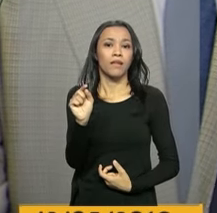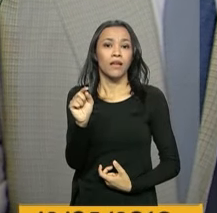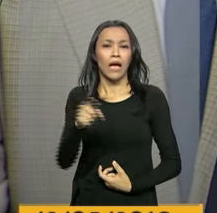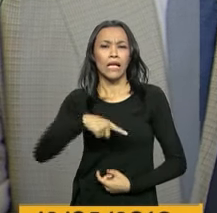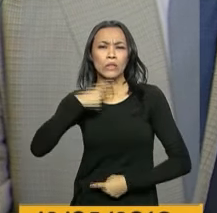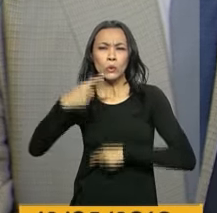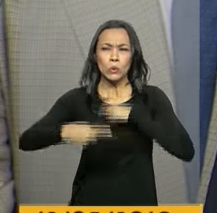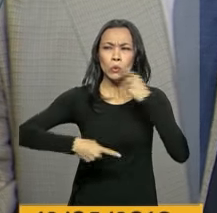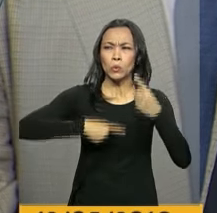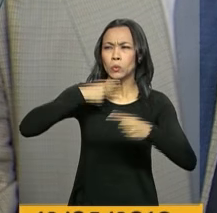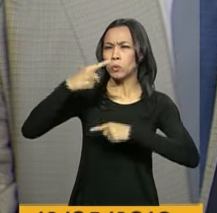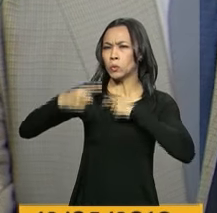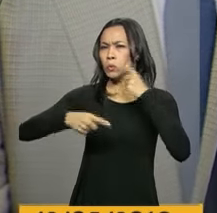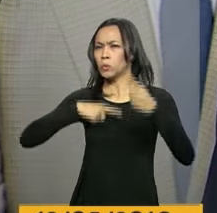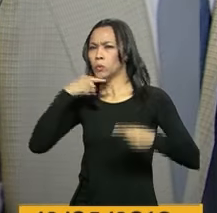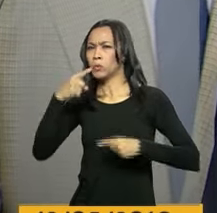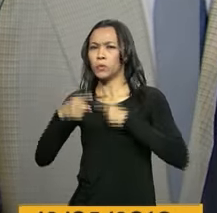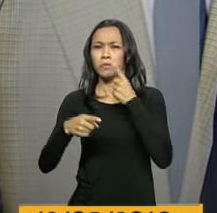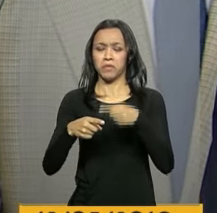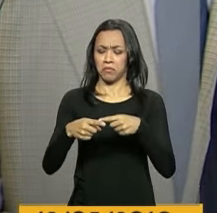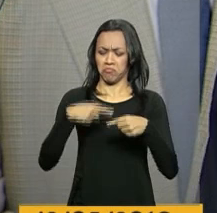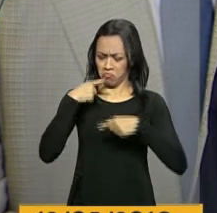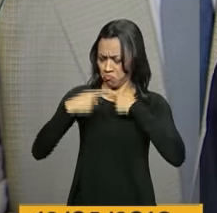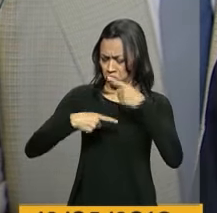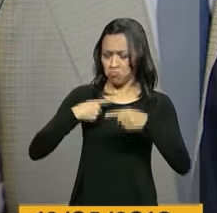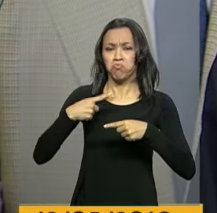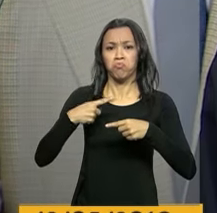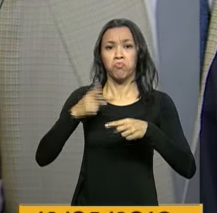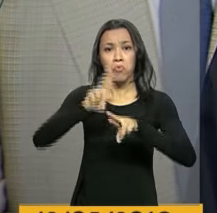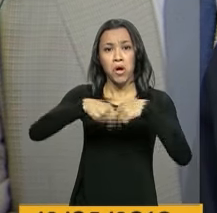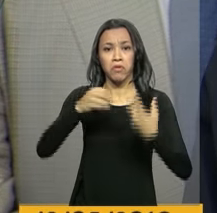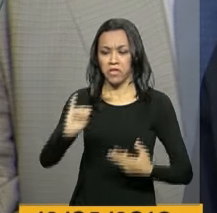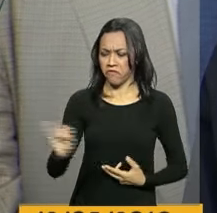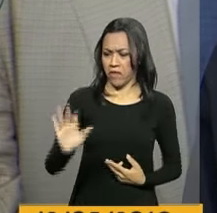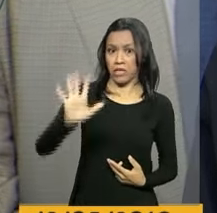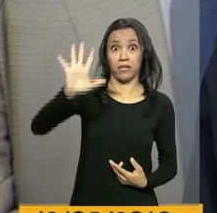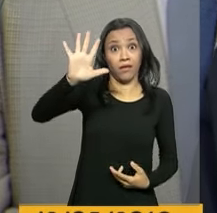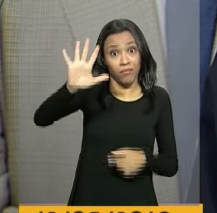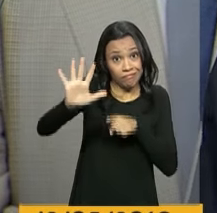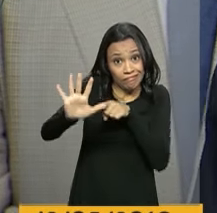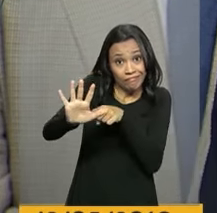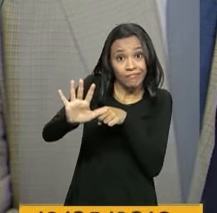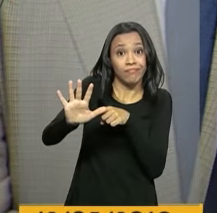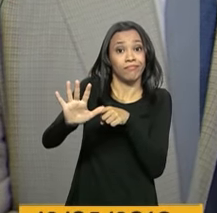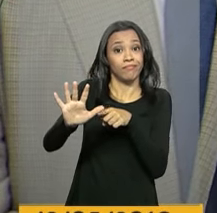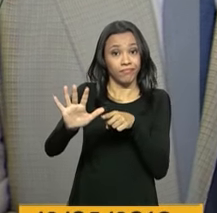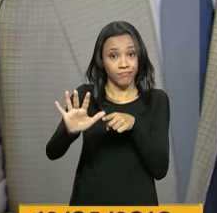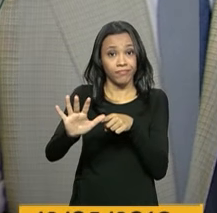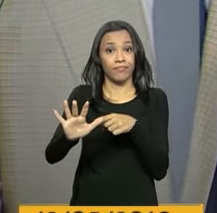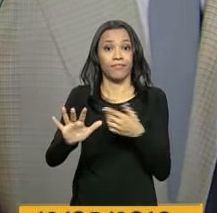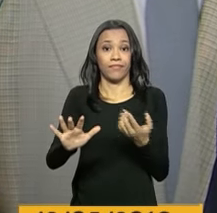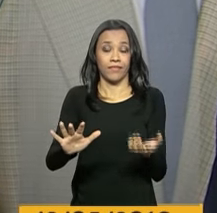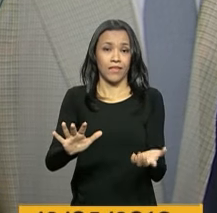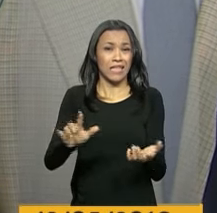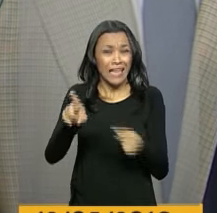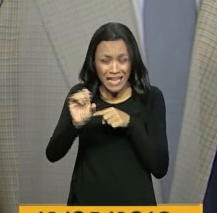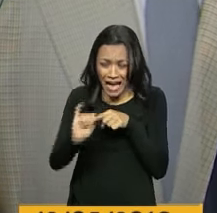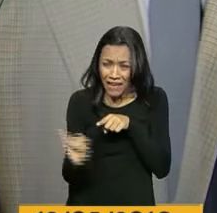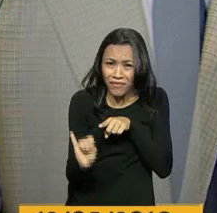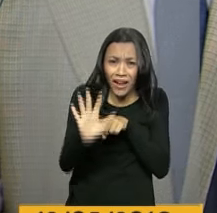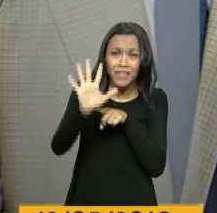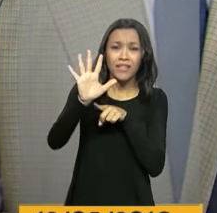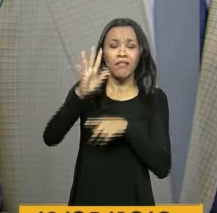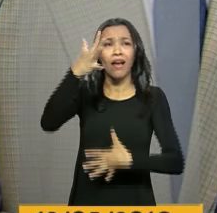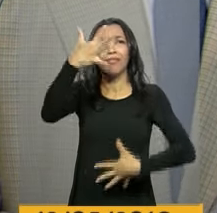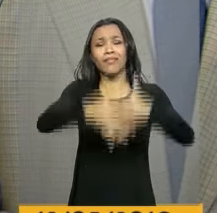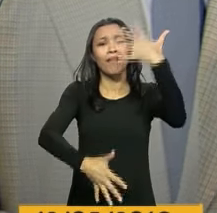pela inflação dos últimos anos. Inflação alta, vai mais uma trivialidade, atrapalha o